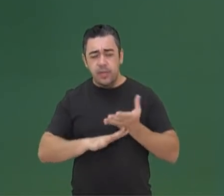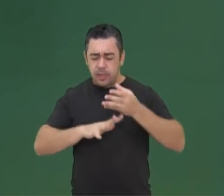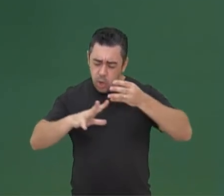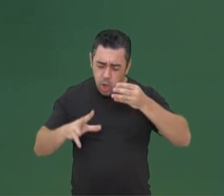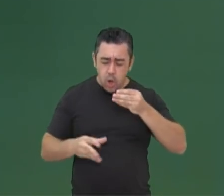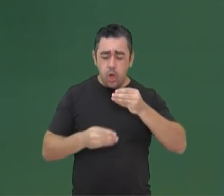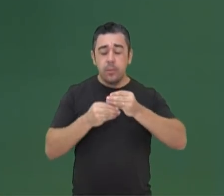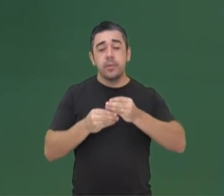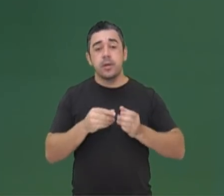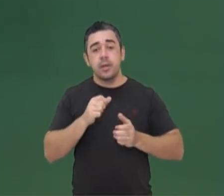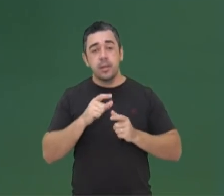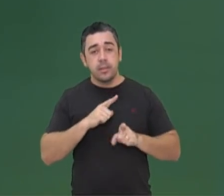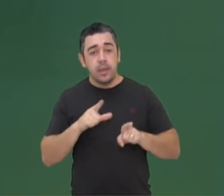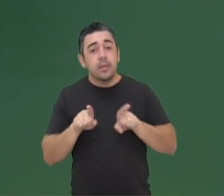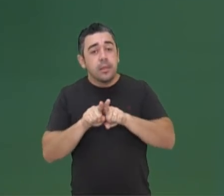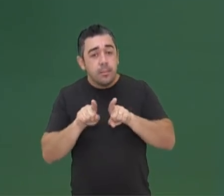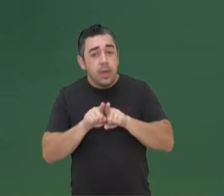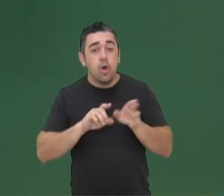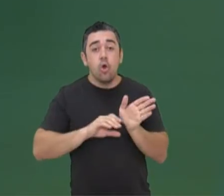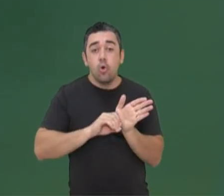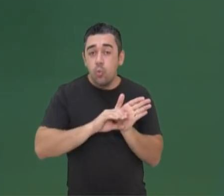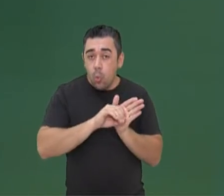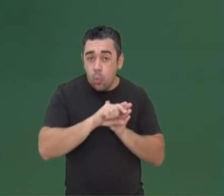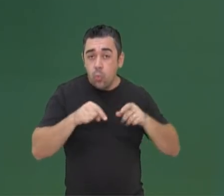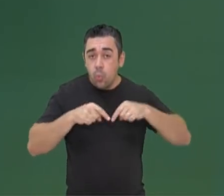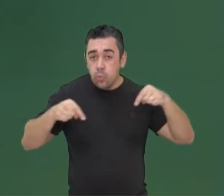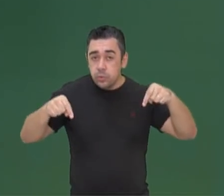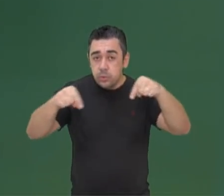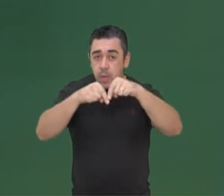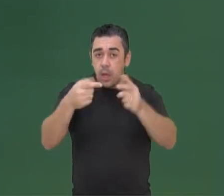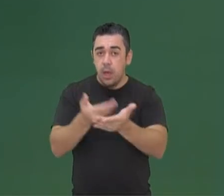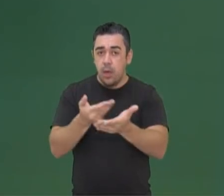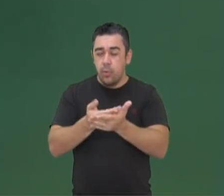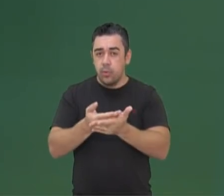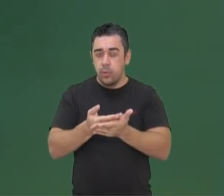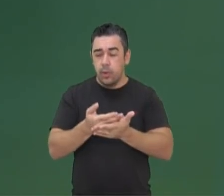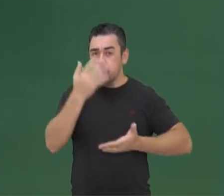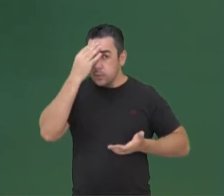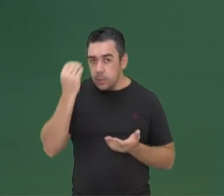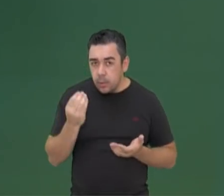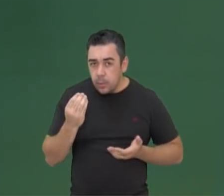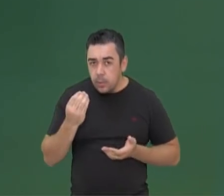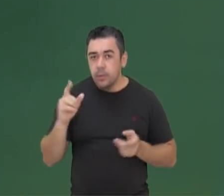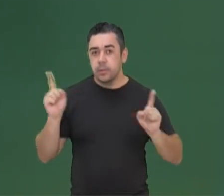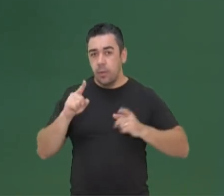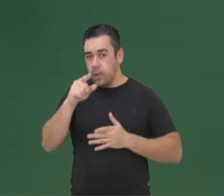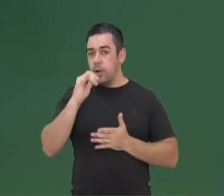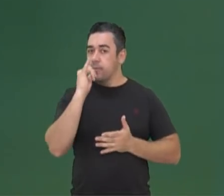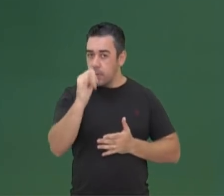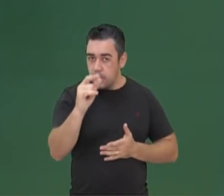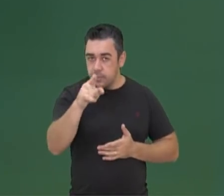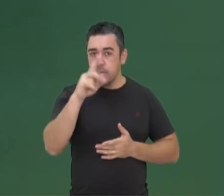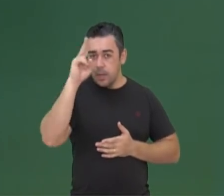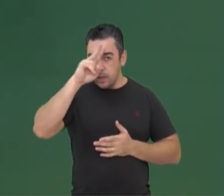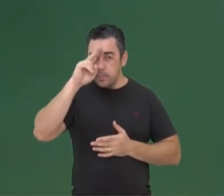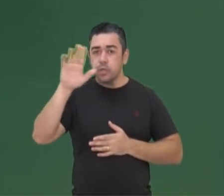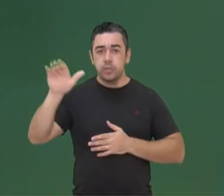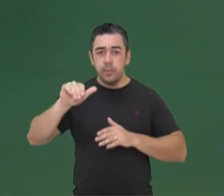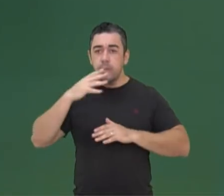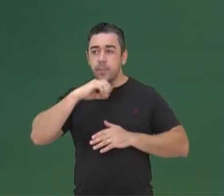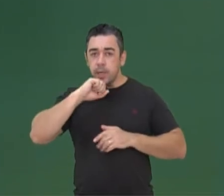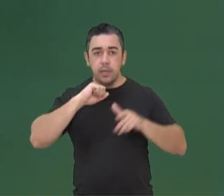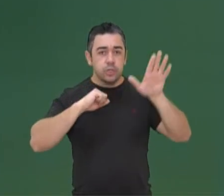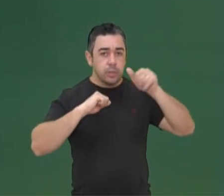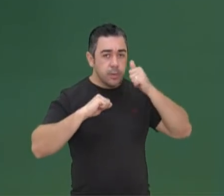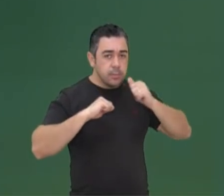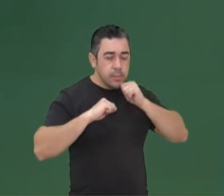essa aula está no Google Classroom. Esqueceu? Não esqueceu mais, porque o Fabiano lembrou. Chamou a mãe, chamou o